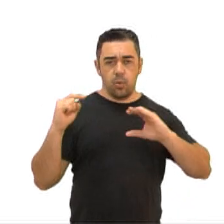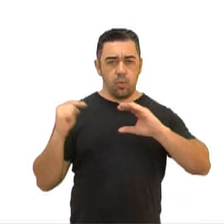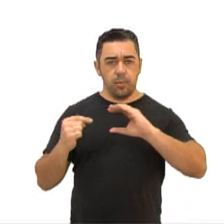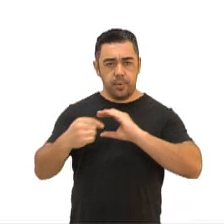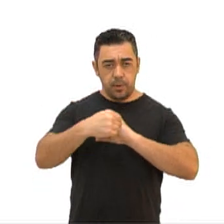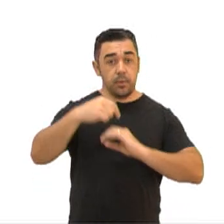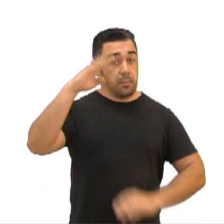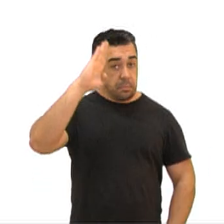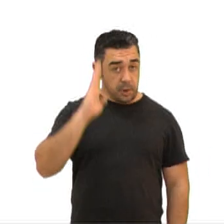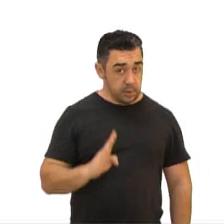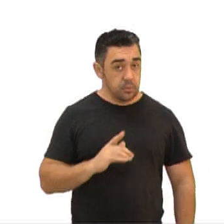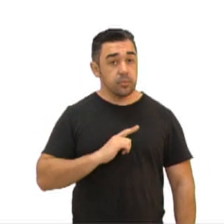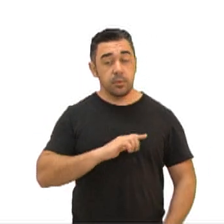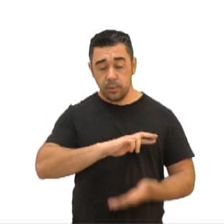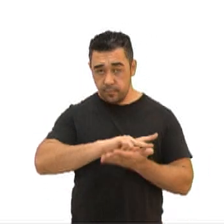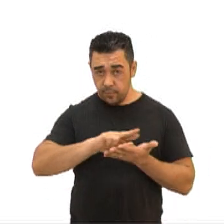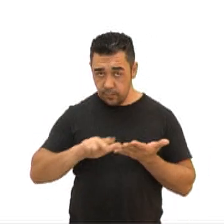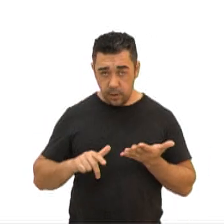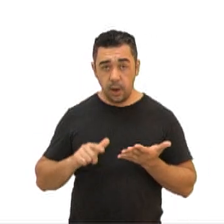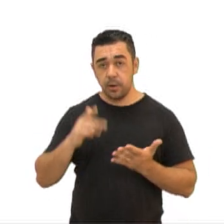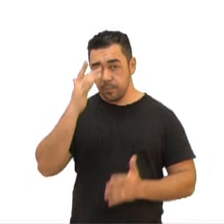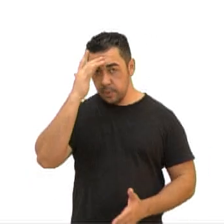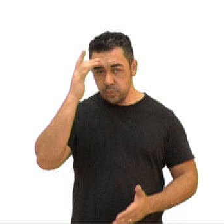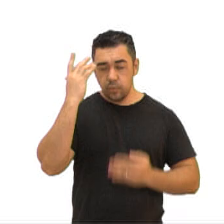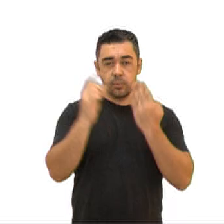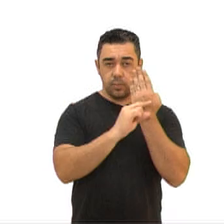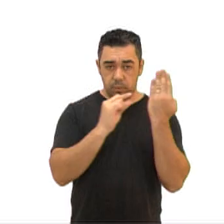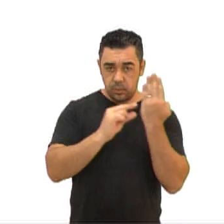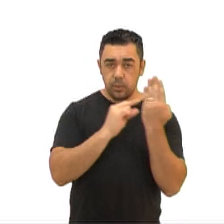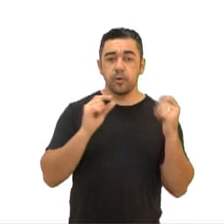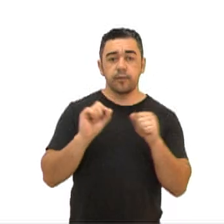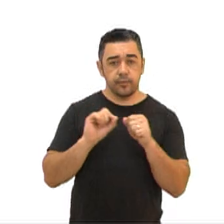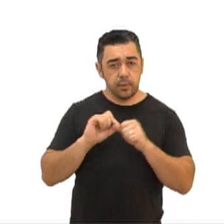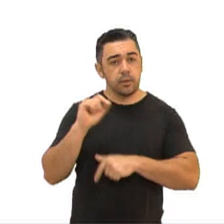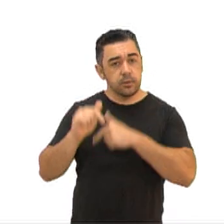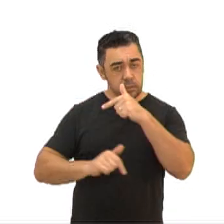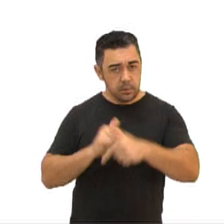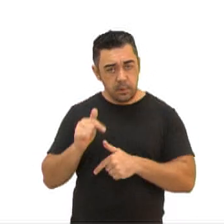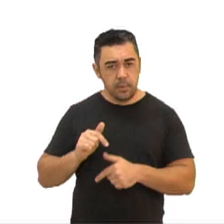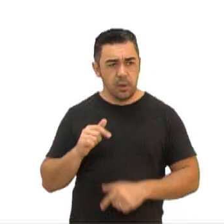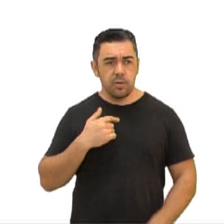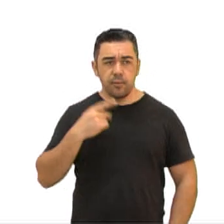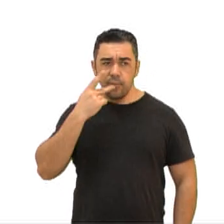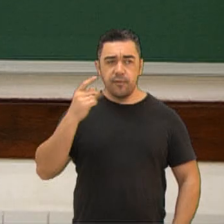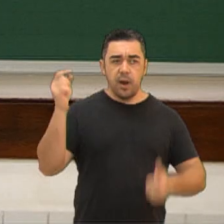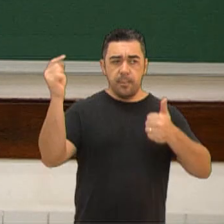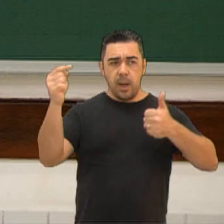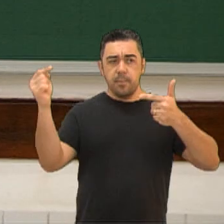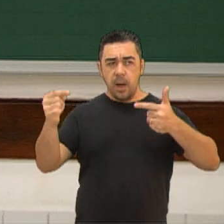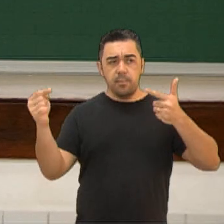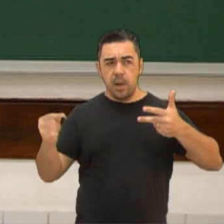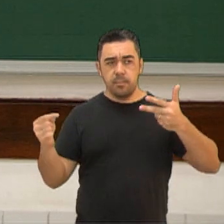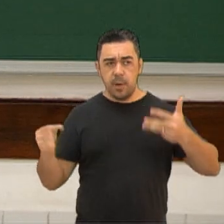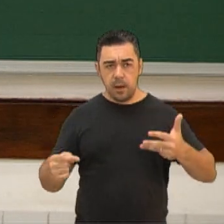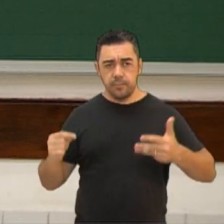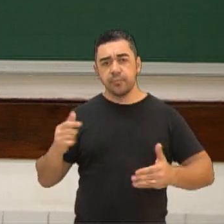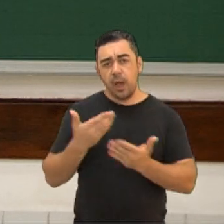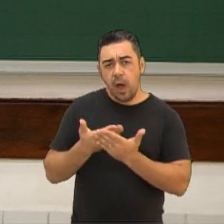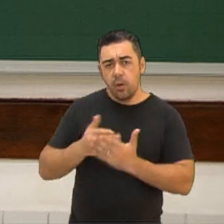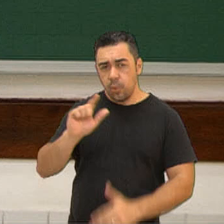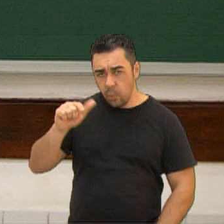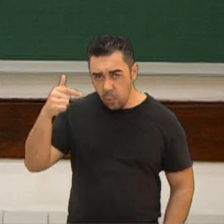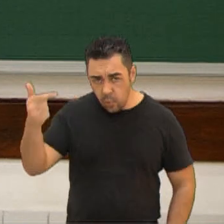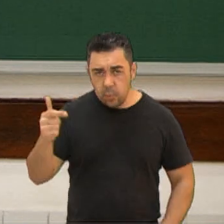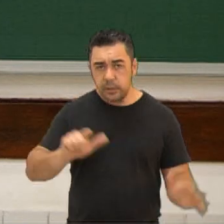No Brasil também tem vários artistas que trabalharam com o cubismo. Eu não vou falar de cada um deles, porque a gente vai falar deles na aula sobre